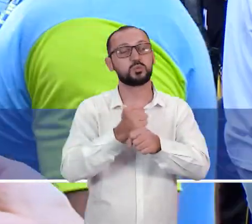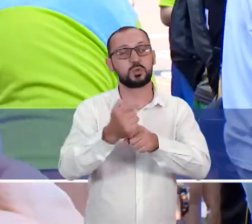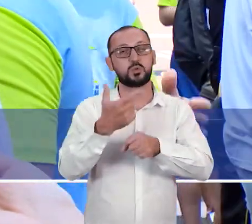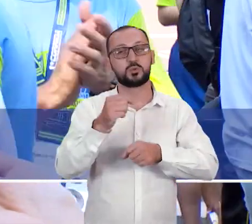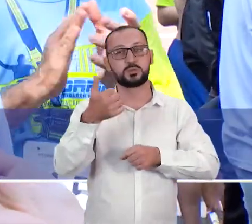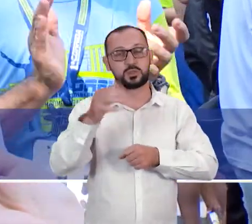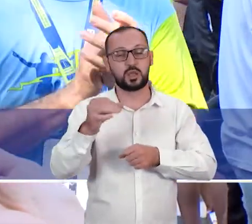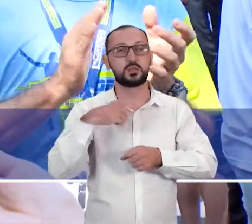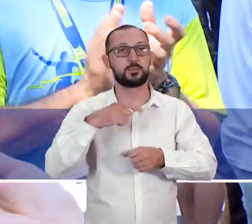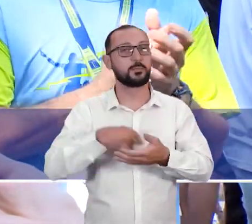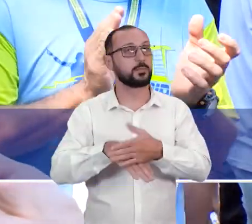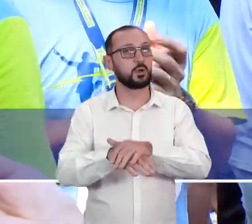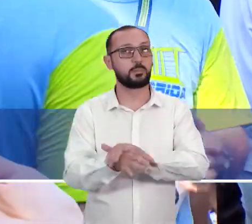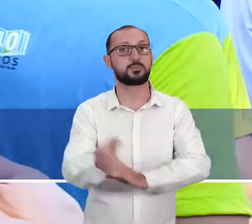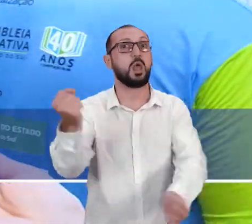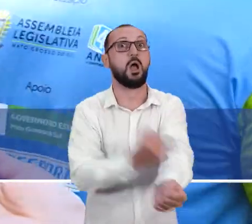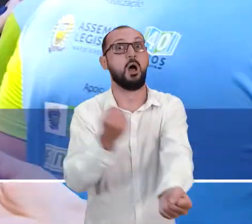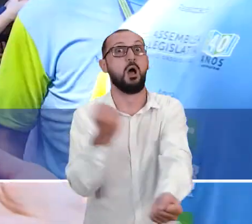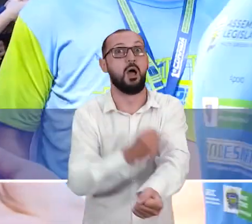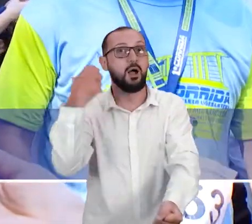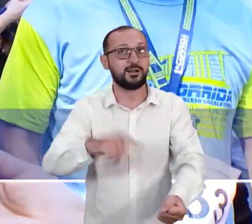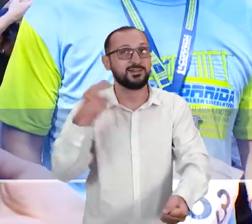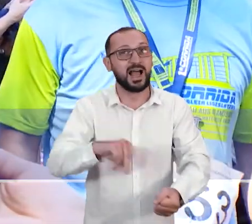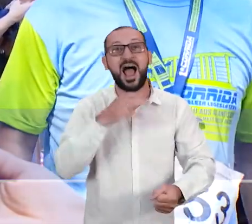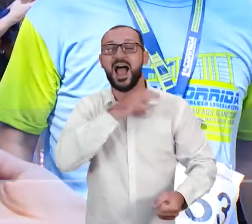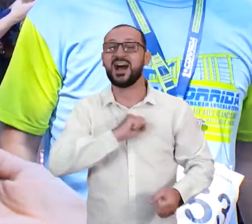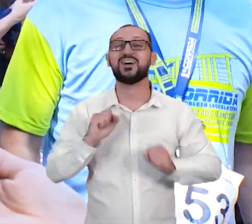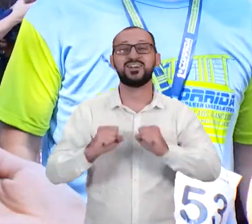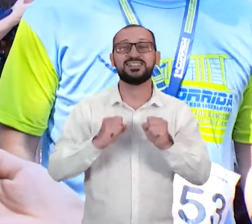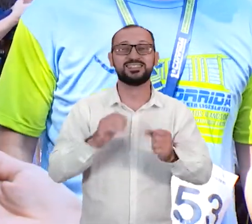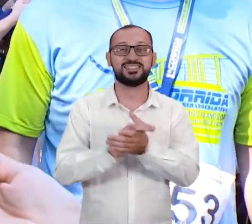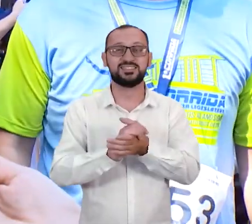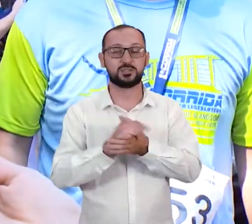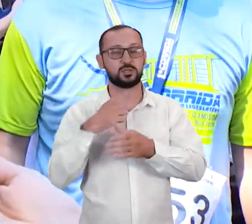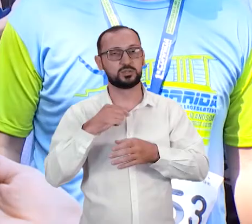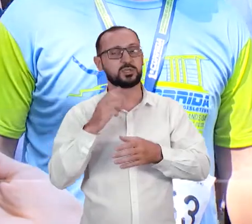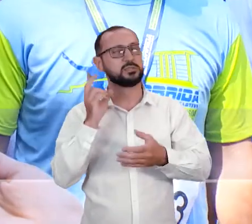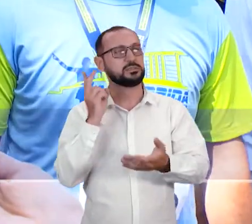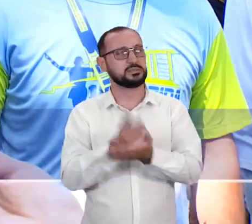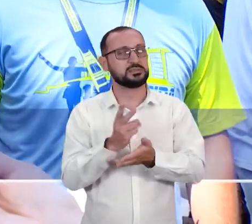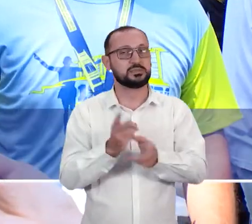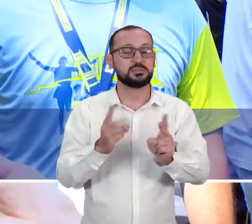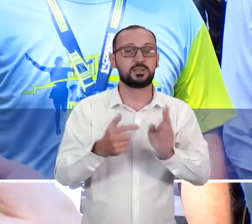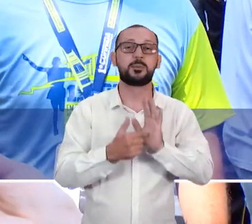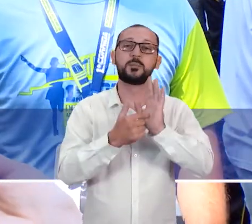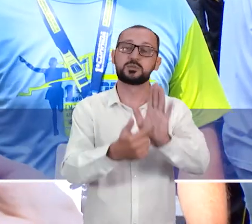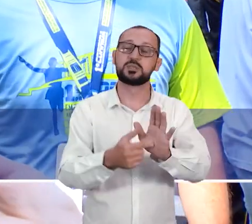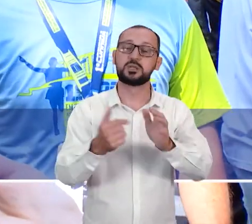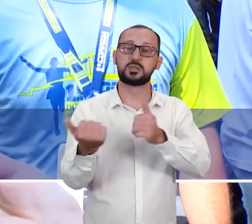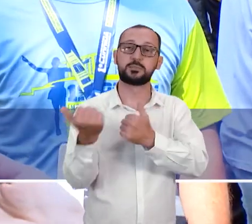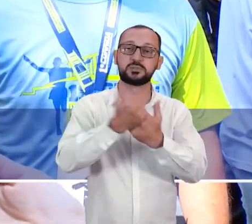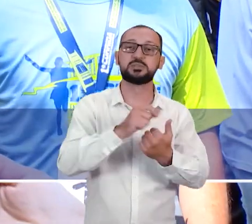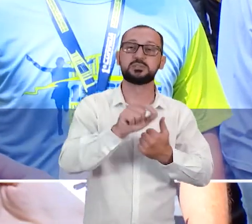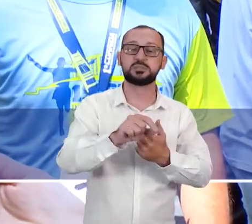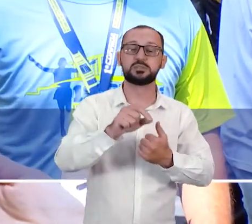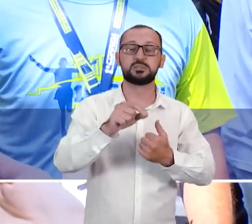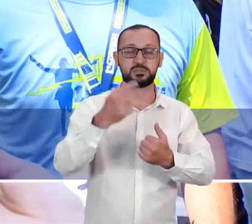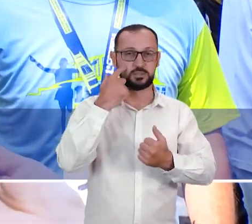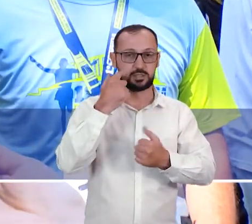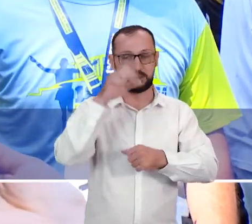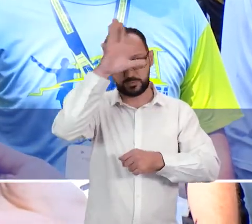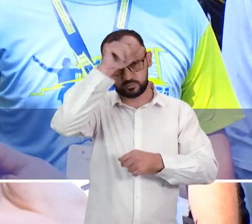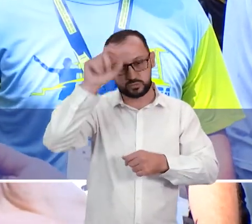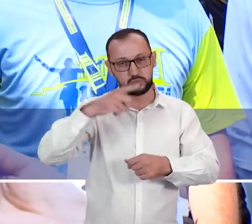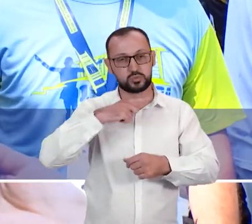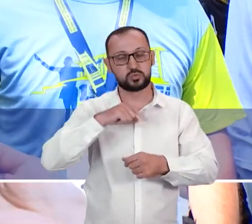comecei em 2010, de lá para cá virou um vício, comecei a gostar, assumi a ponta do estado aí, fiquei um bom tempo aí representando o estado entre os